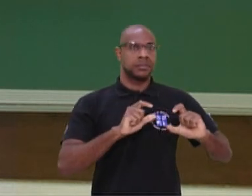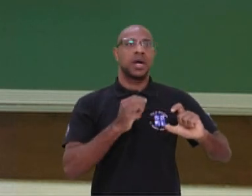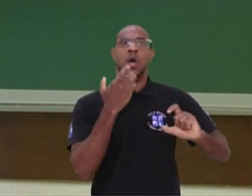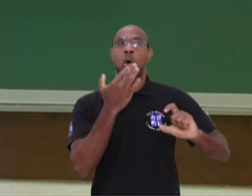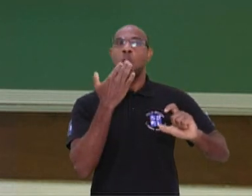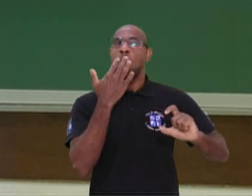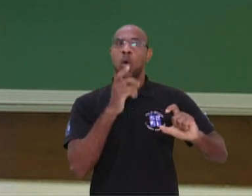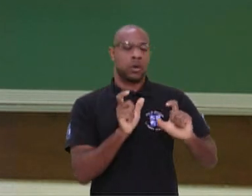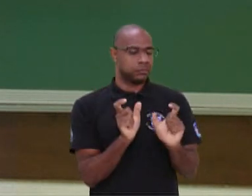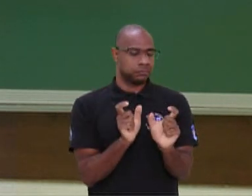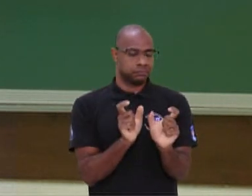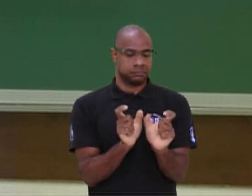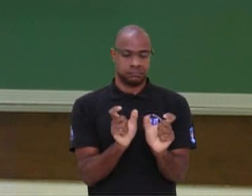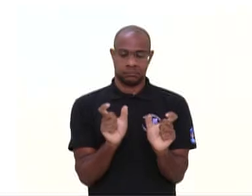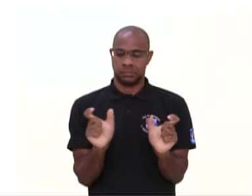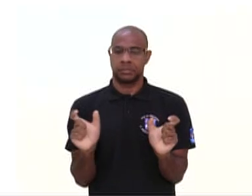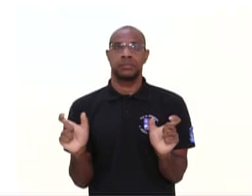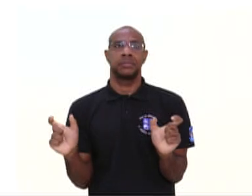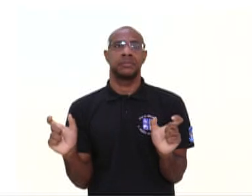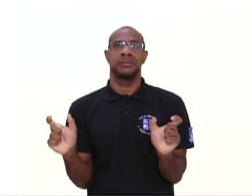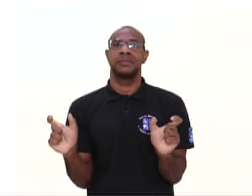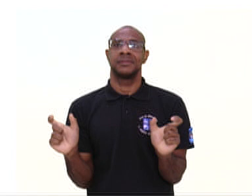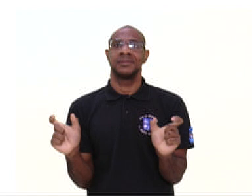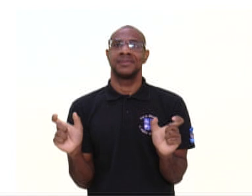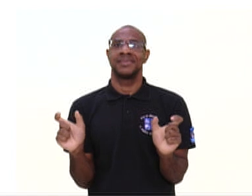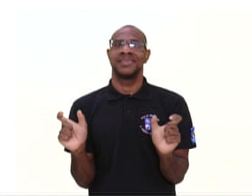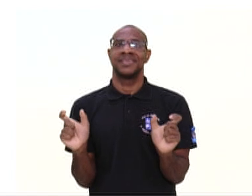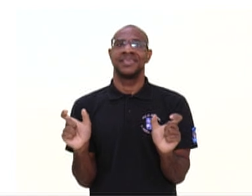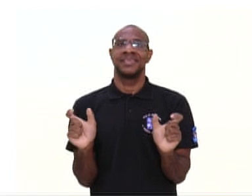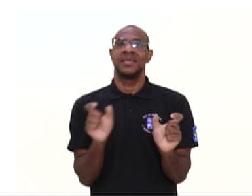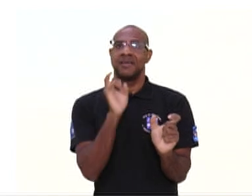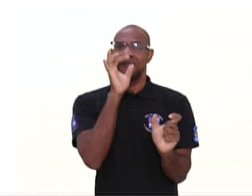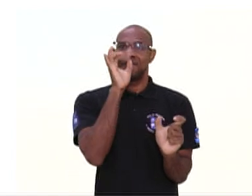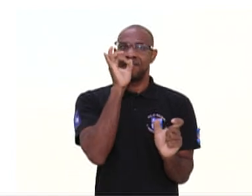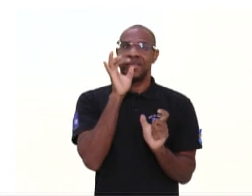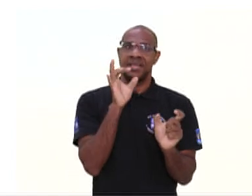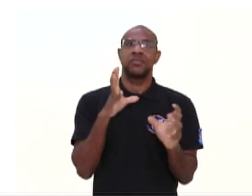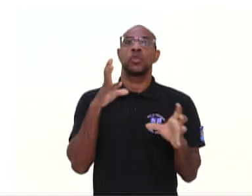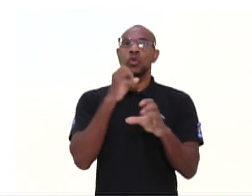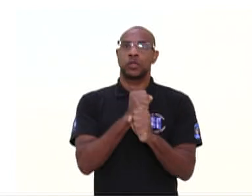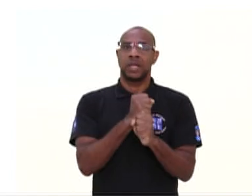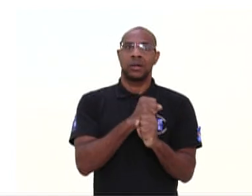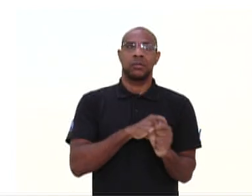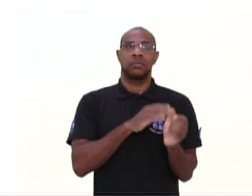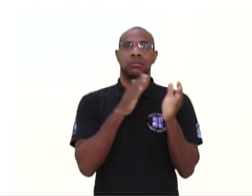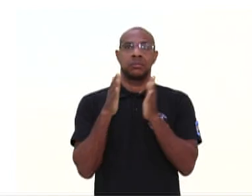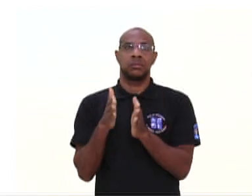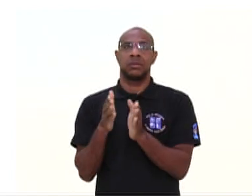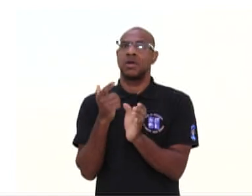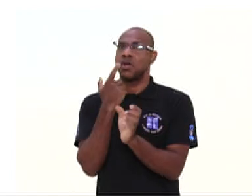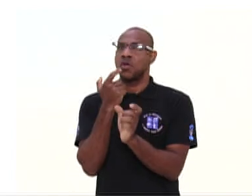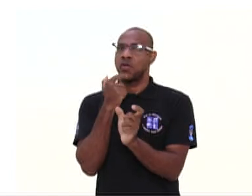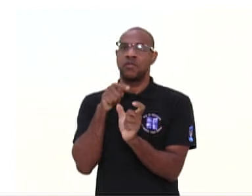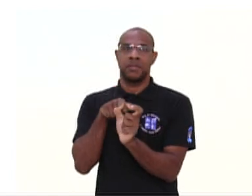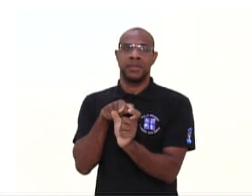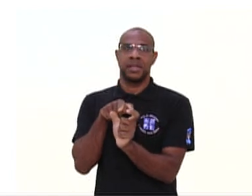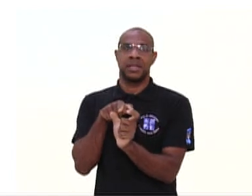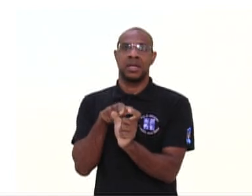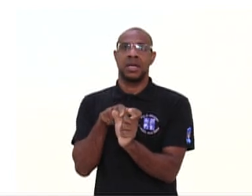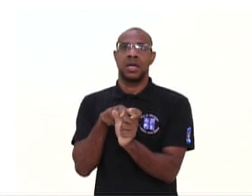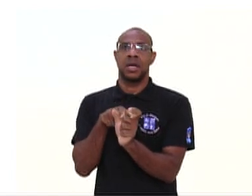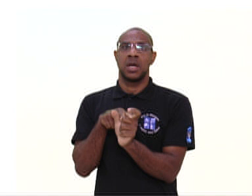a presença de cores com legendas. A verde simboliza o total, a vermelha